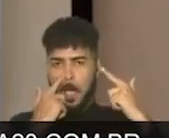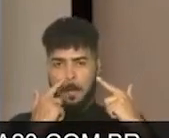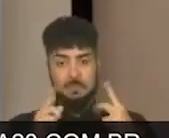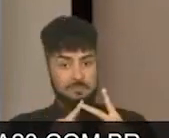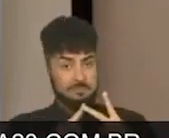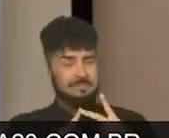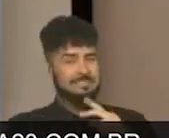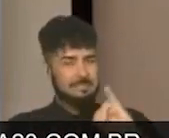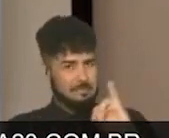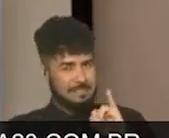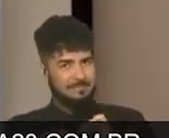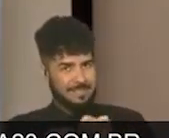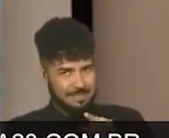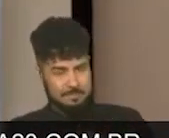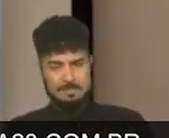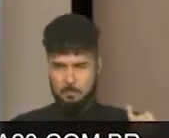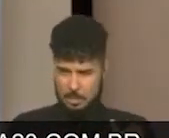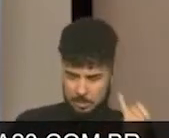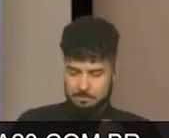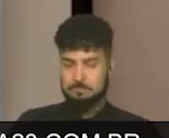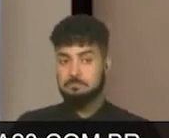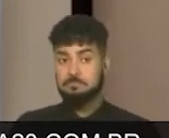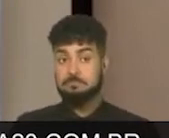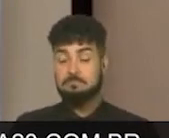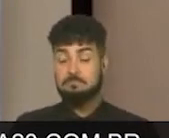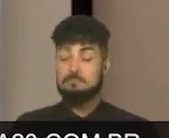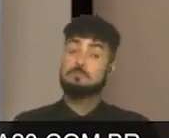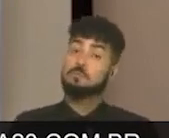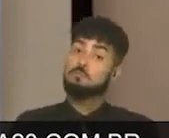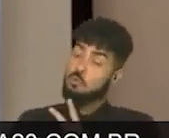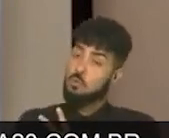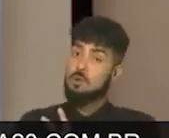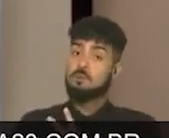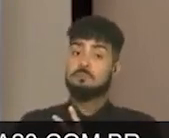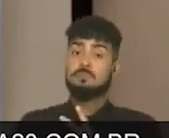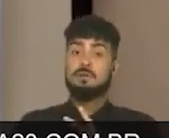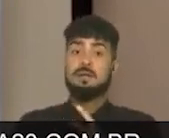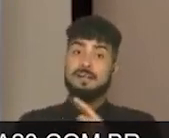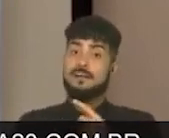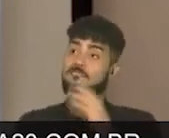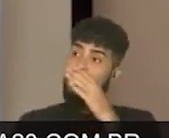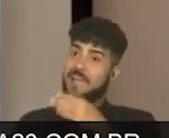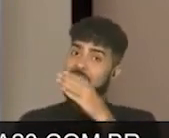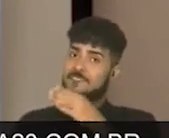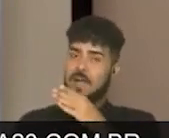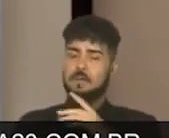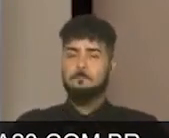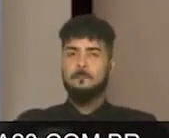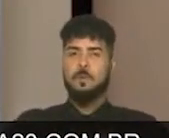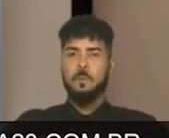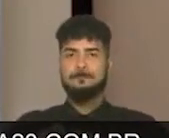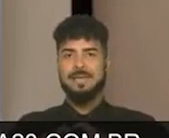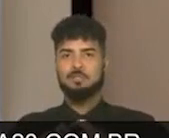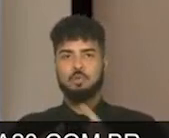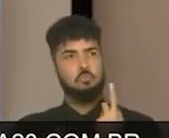outra medida bastante importante é que essas pessoas procurem sempre uma visita ao especialista, pelo